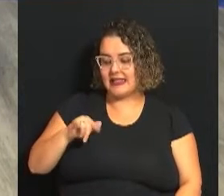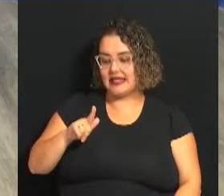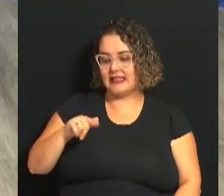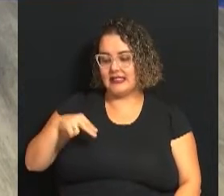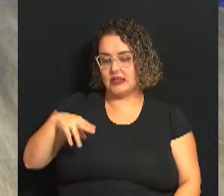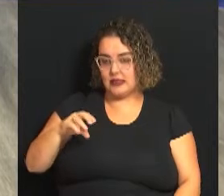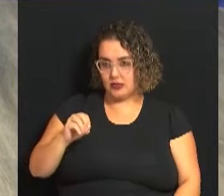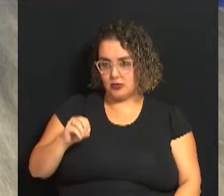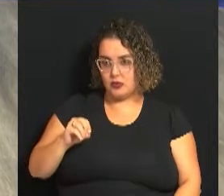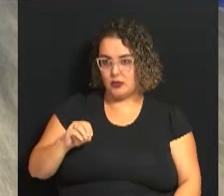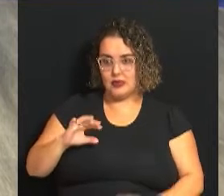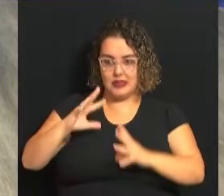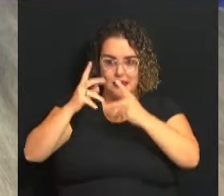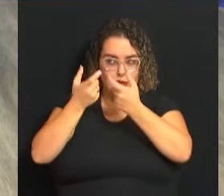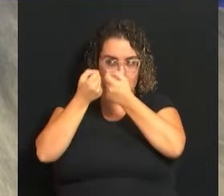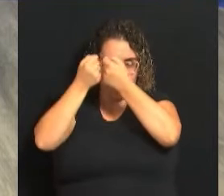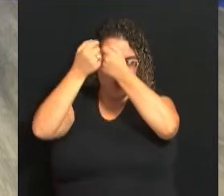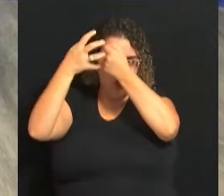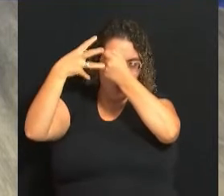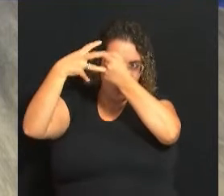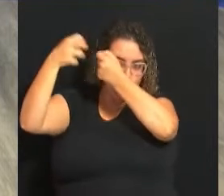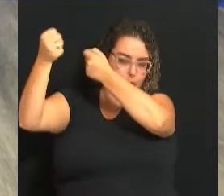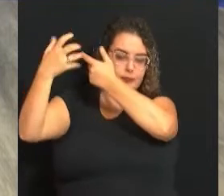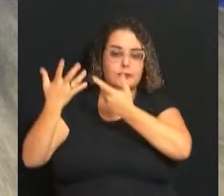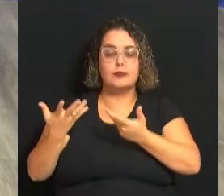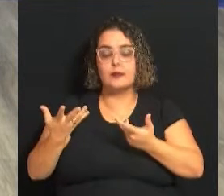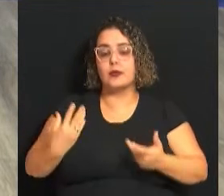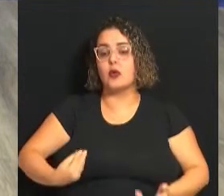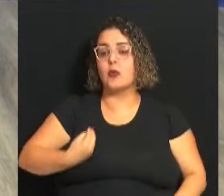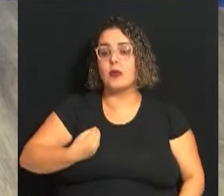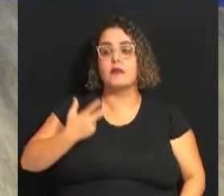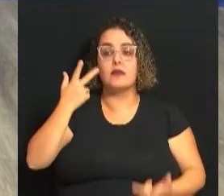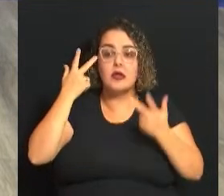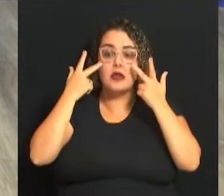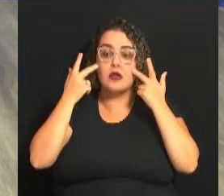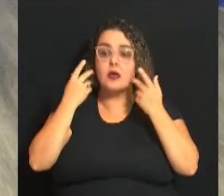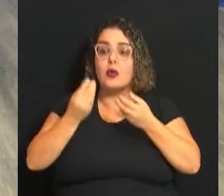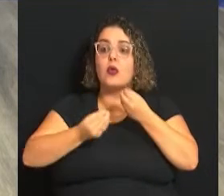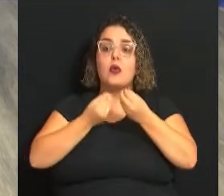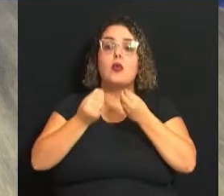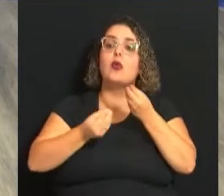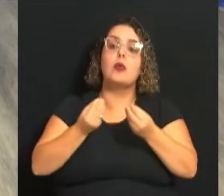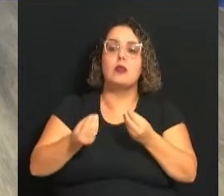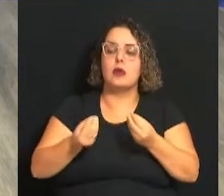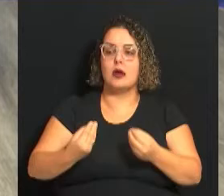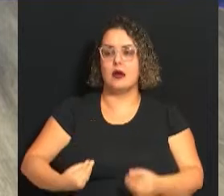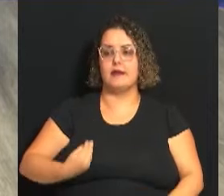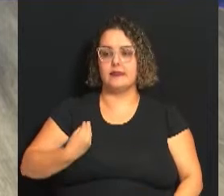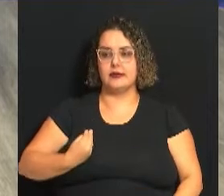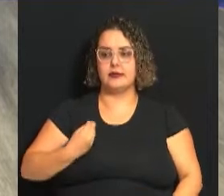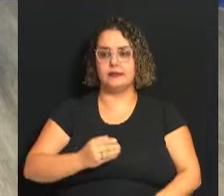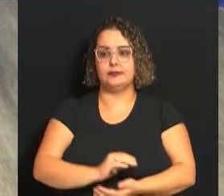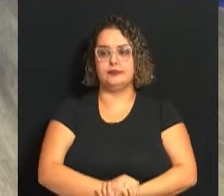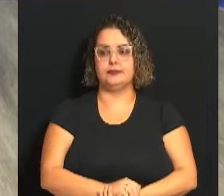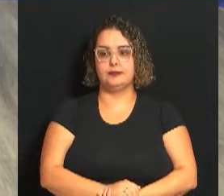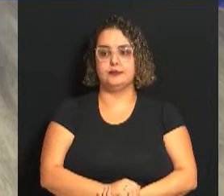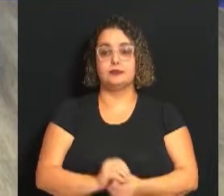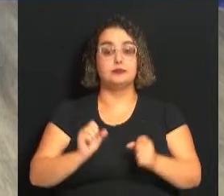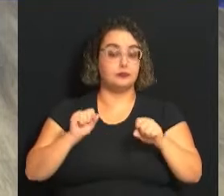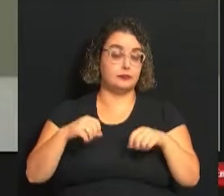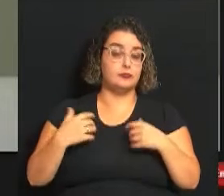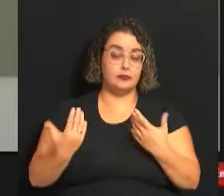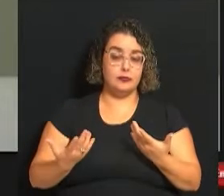todo retirado, o paciente volta a ter uma vida normal? Como que é em situações assim? Sim, os